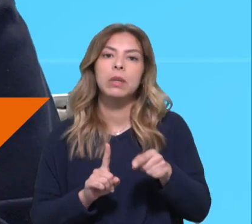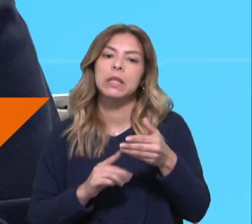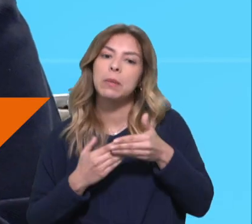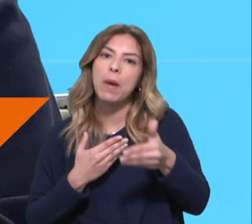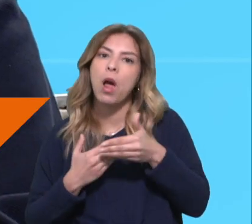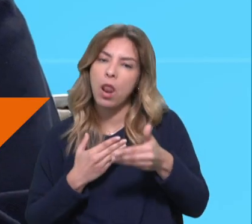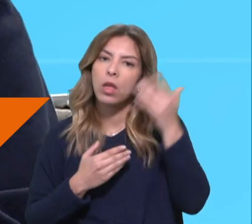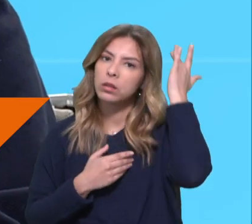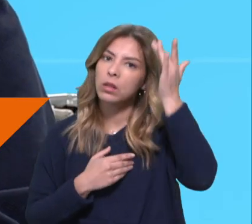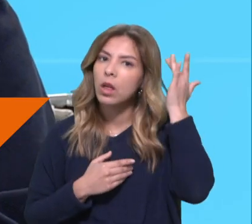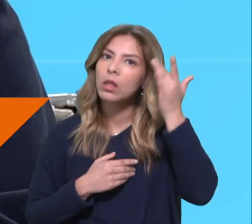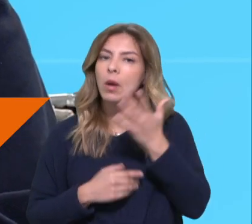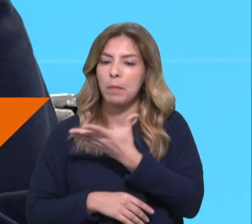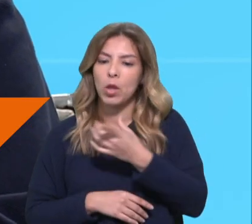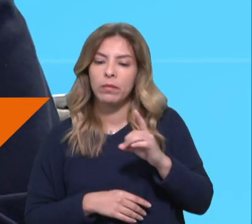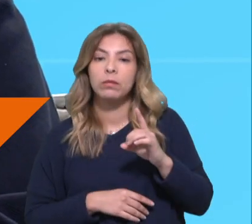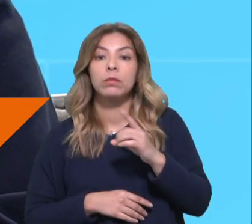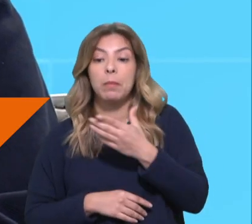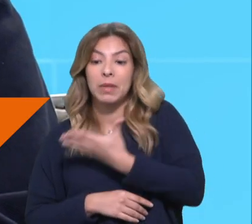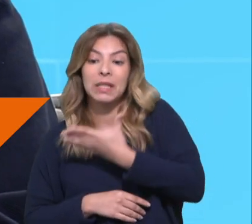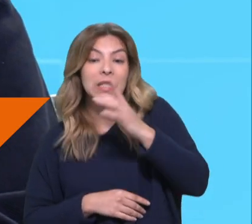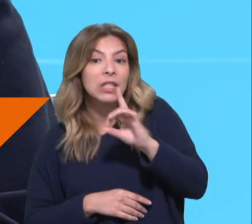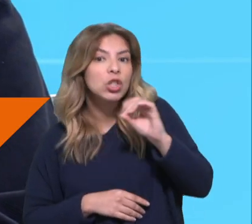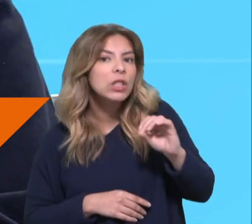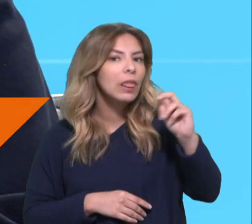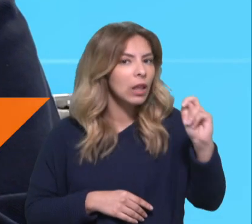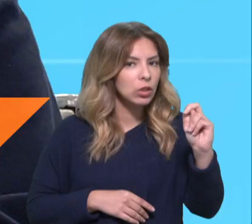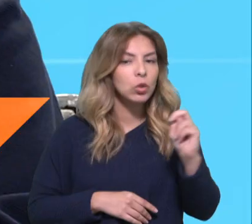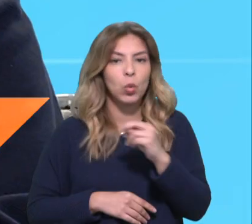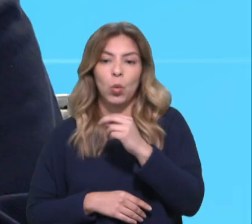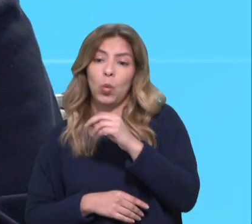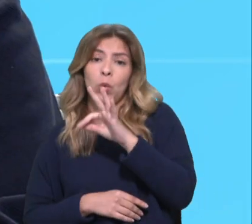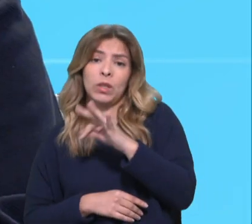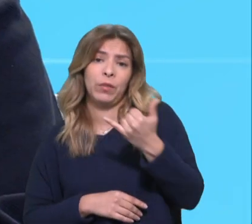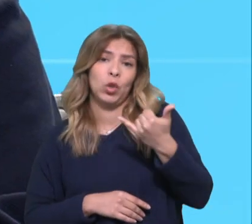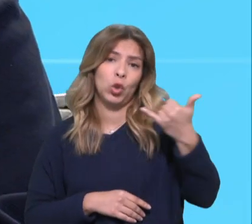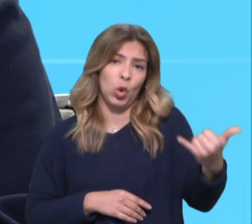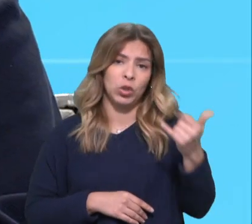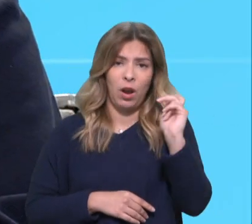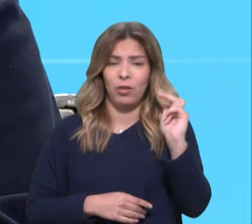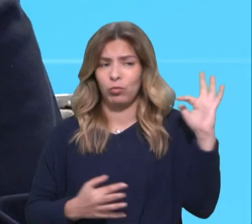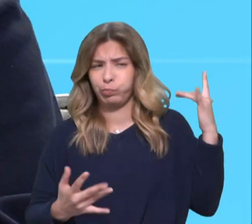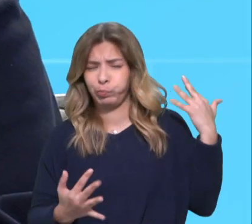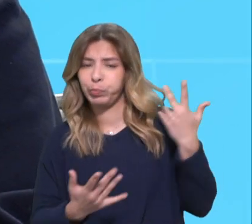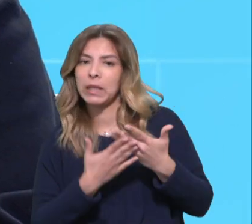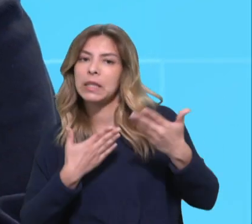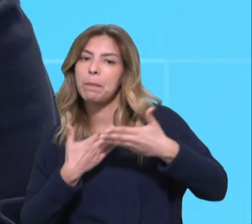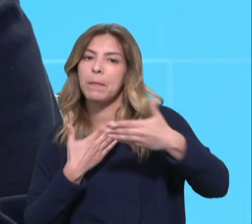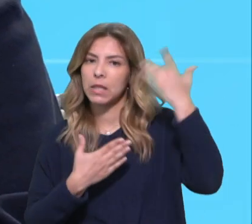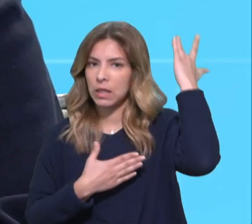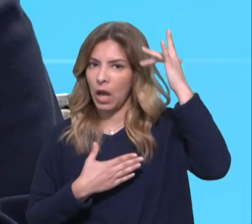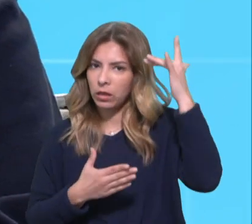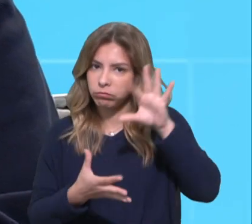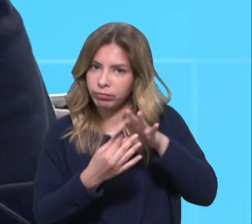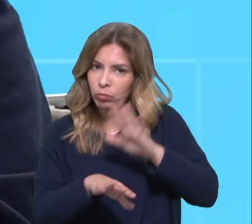de Óbidos, desde 1603. Portanto, já lá vão 422 anos desta existência desta Semana Santa,